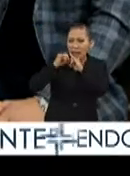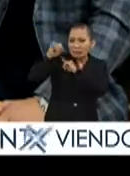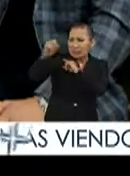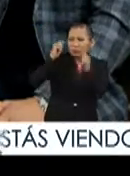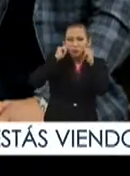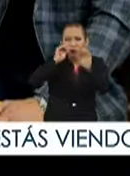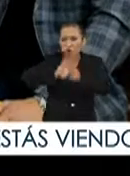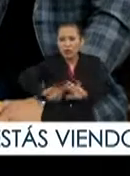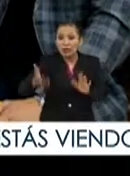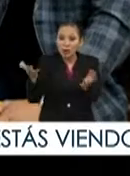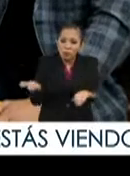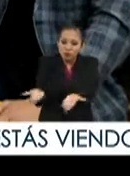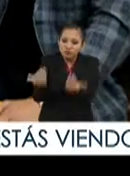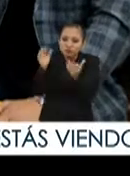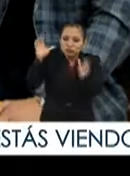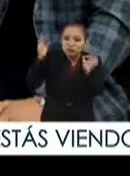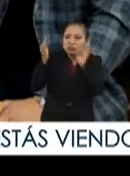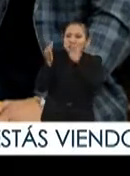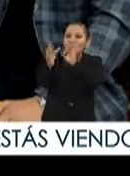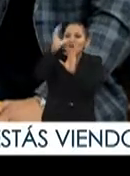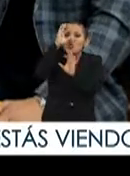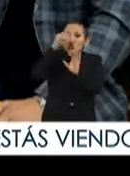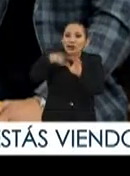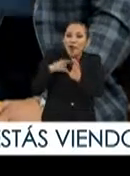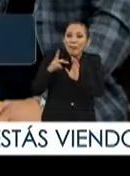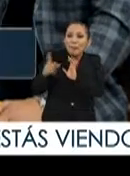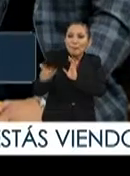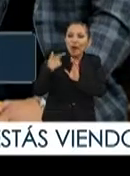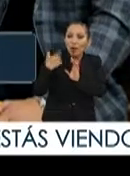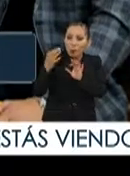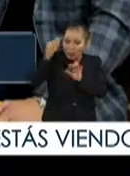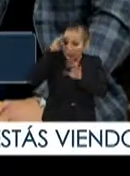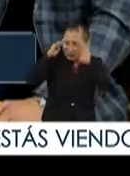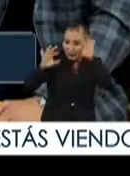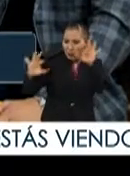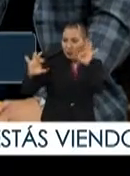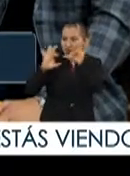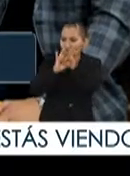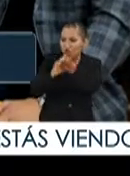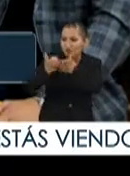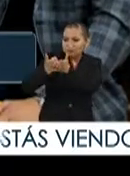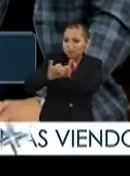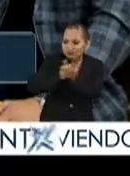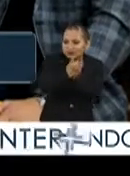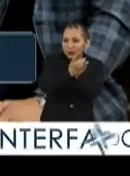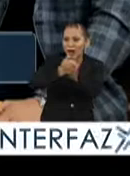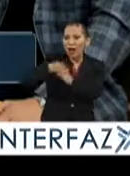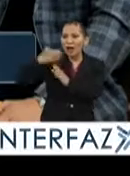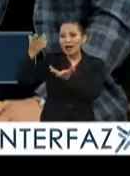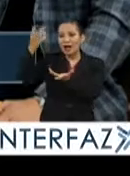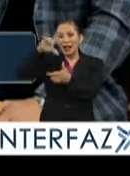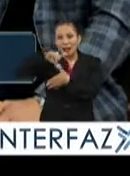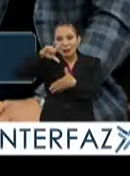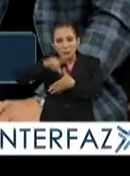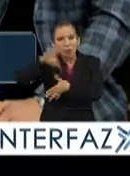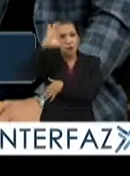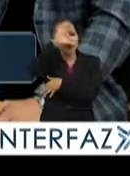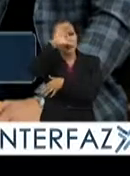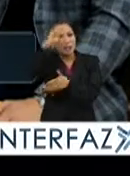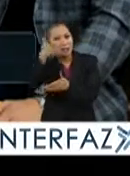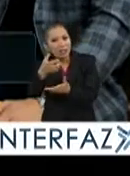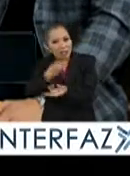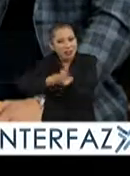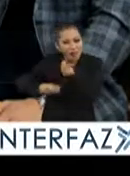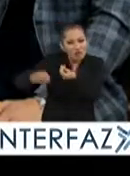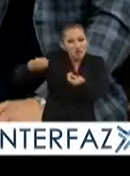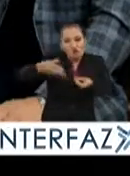distância e nos aproximarmos e pensarmos numa cooperação latino-americana, uma cooperação cultural,